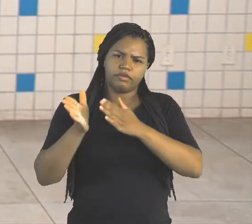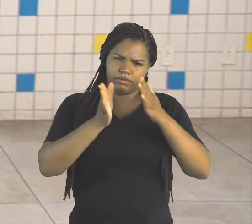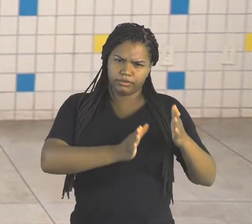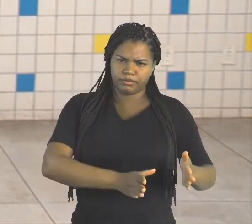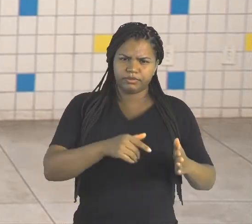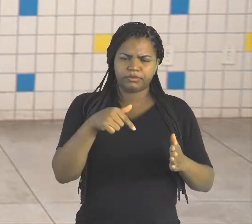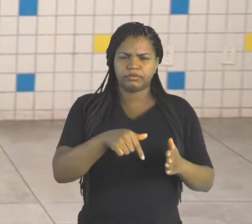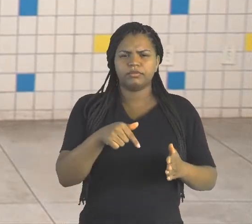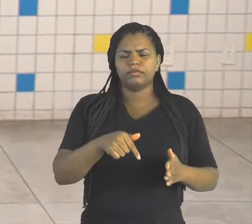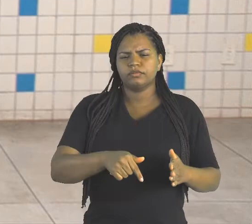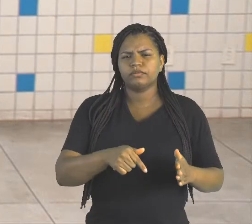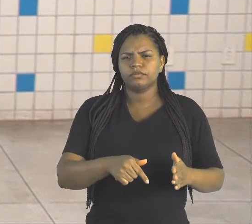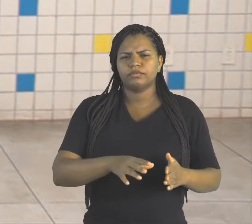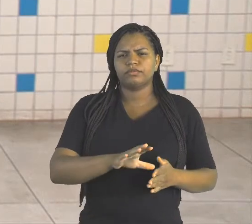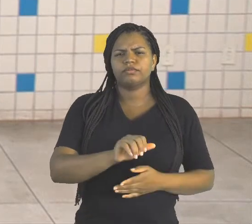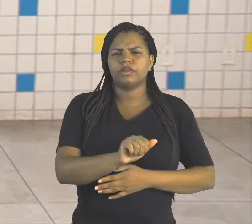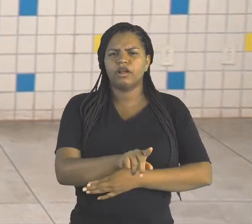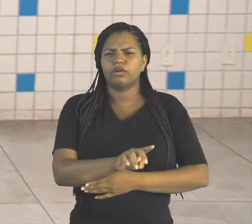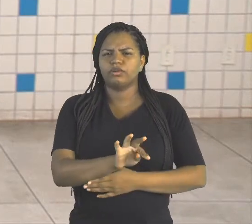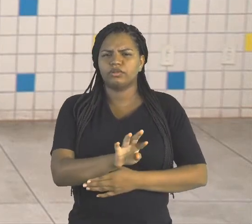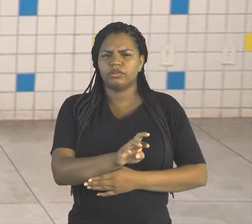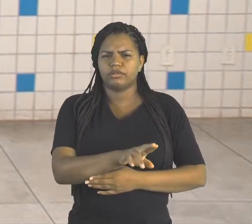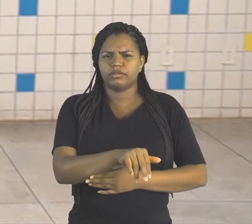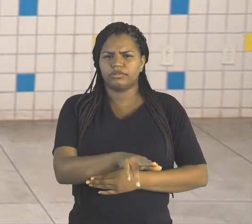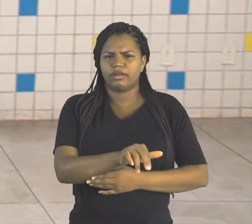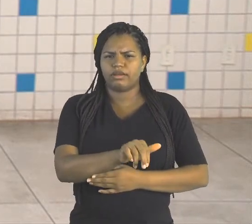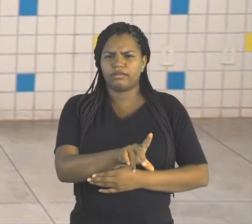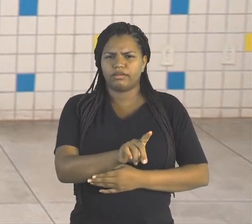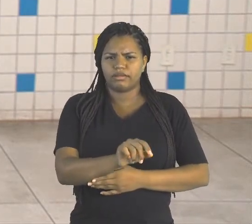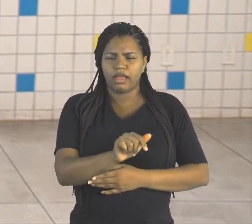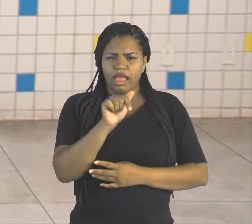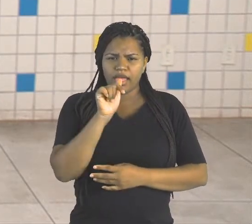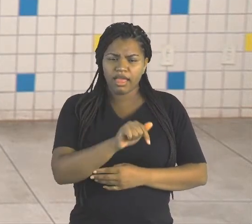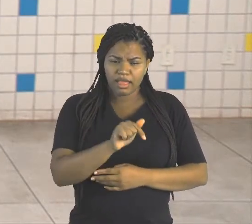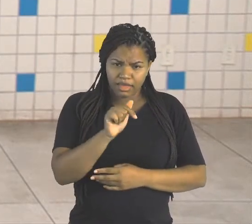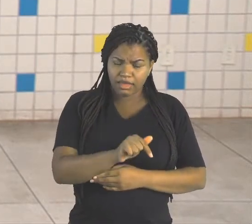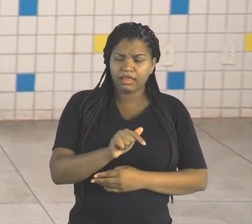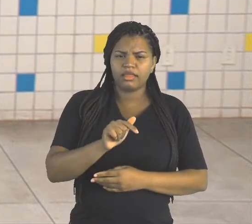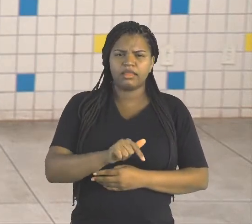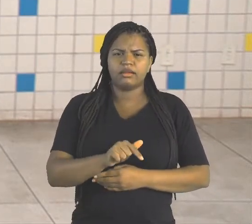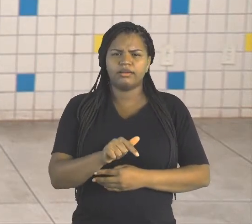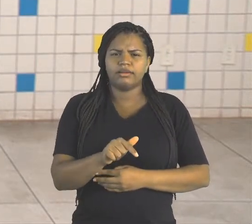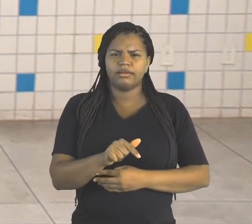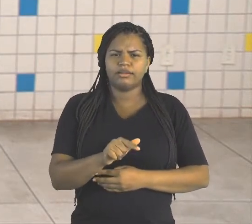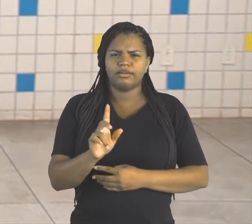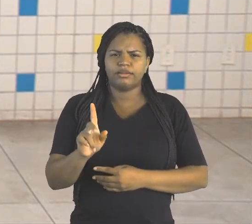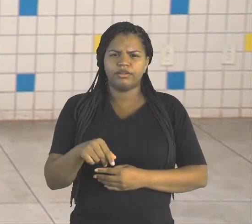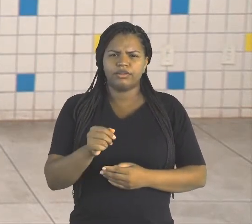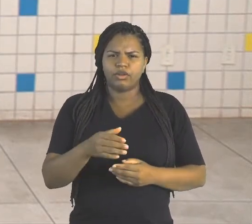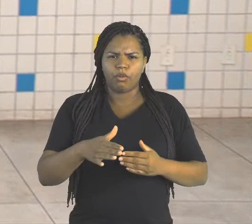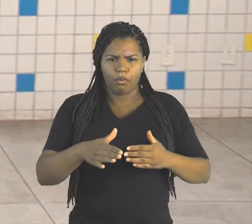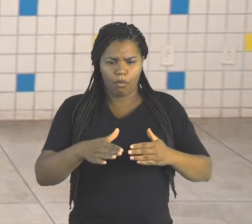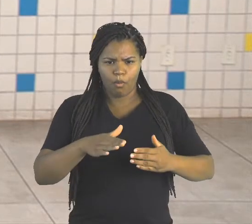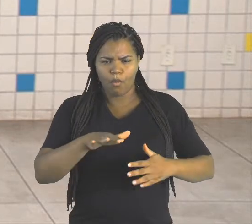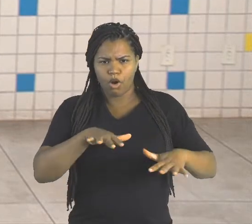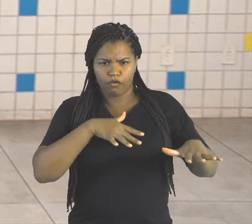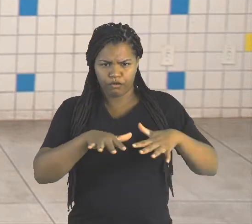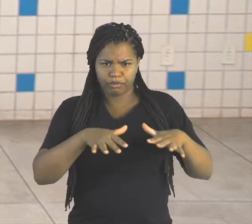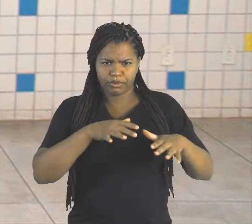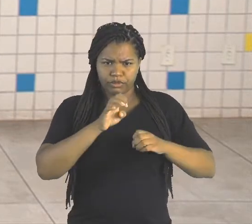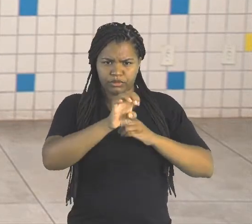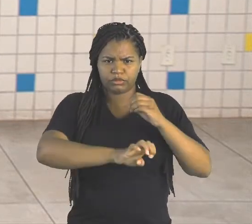que é a corrente elétrica alternada. Essa corrente elétrica alternada, o sentido do movimento dos elétrons